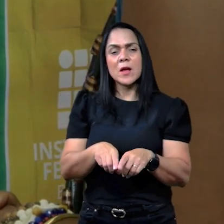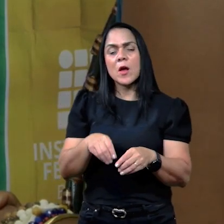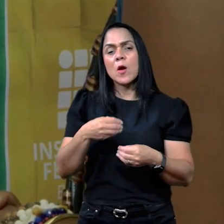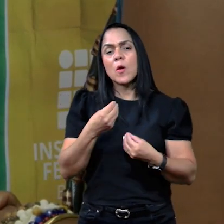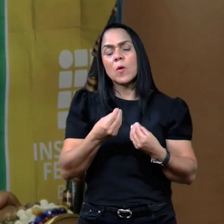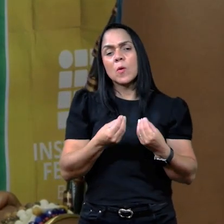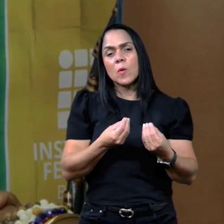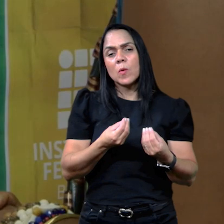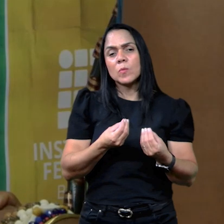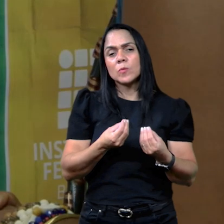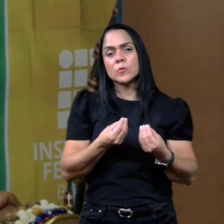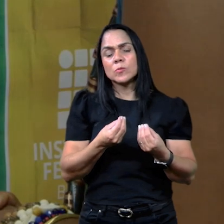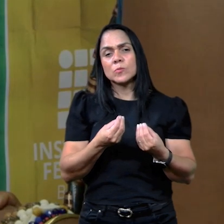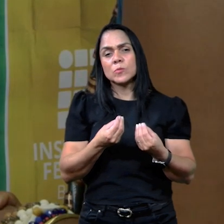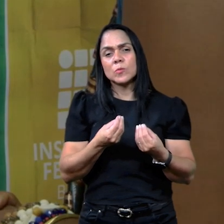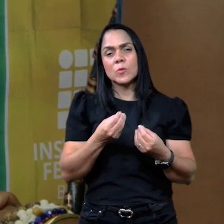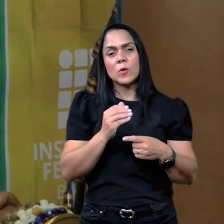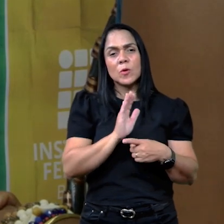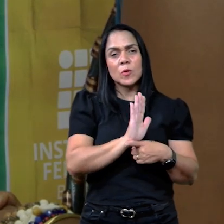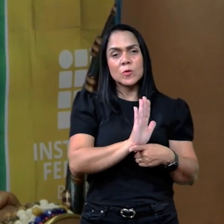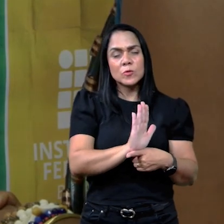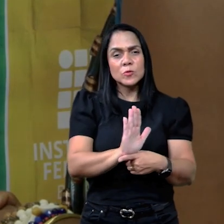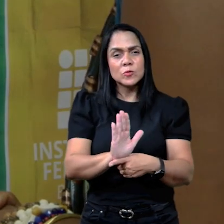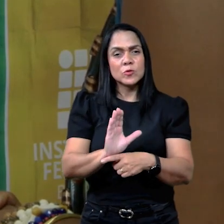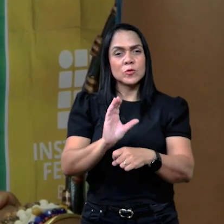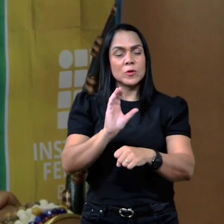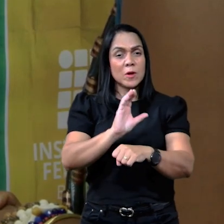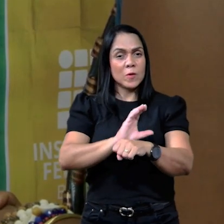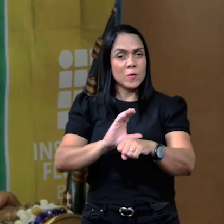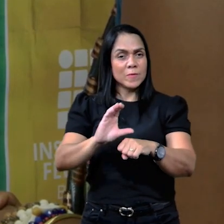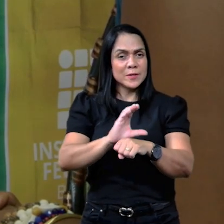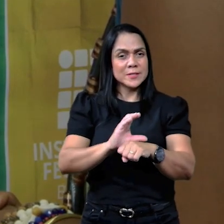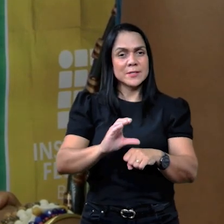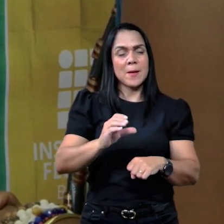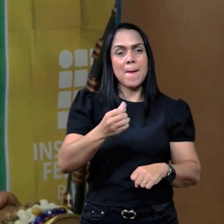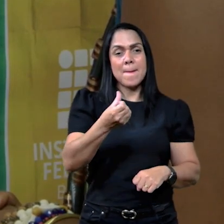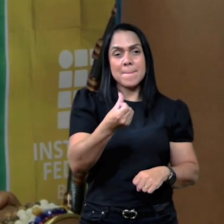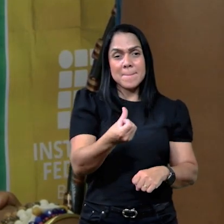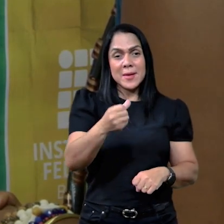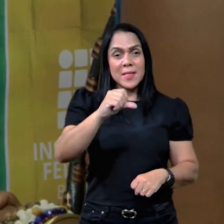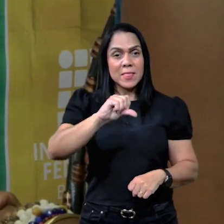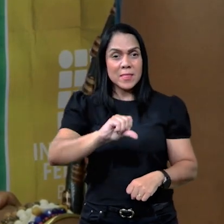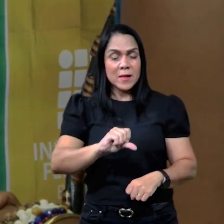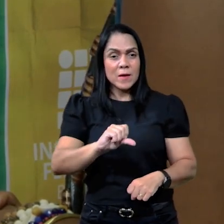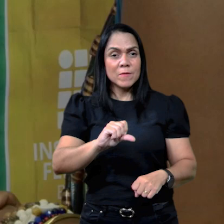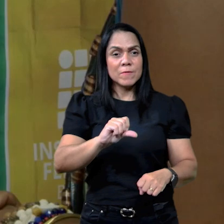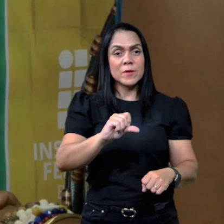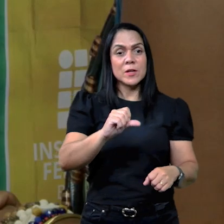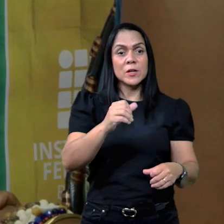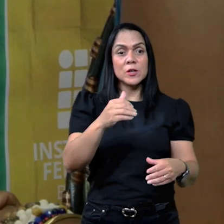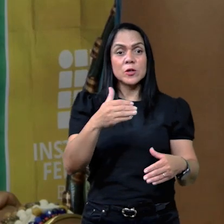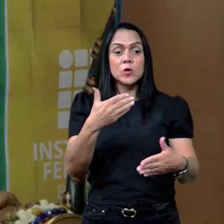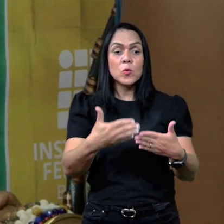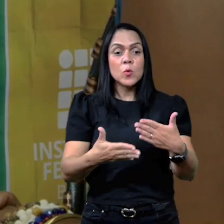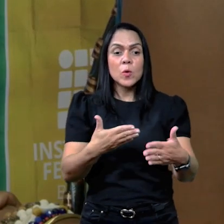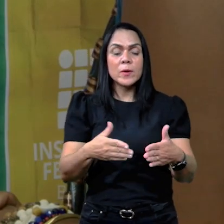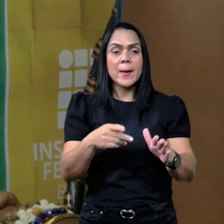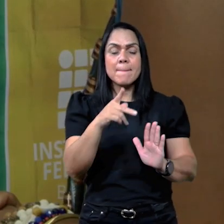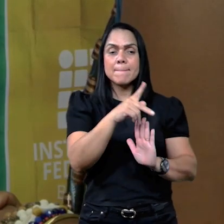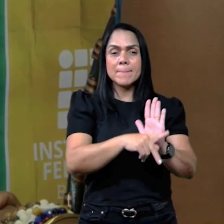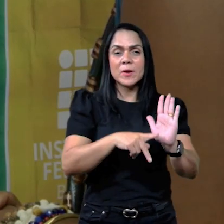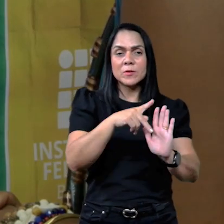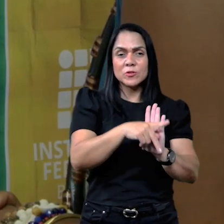um comando da Convenção 69 de que qualquer projeto que afete